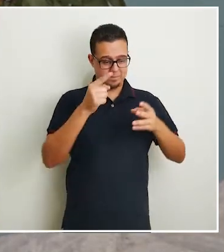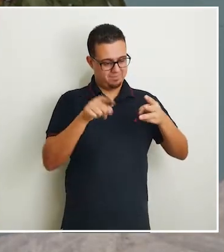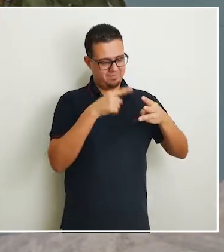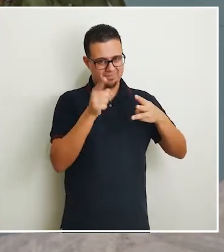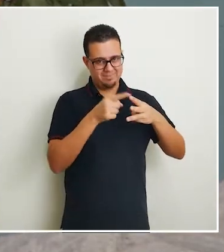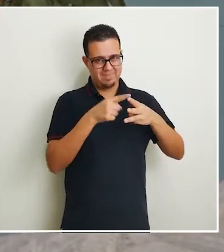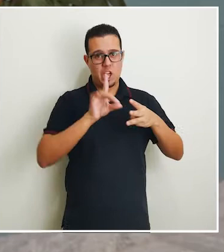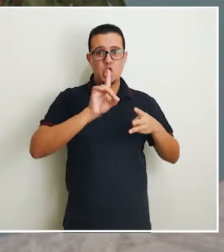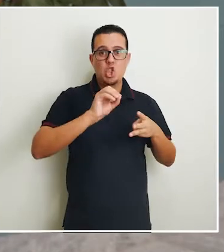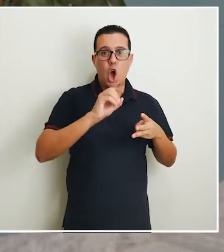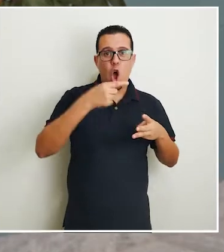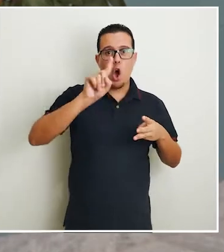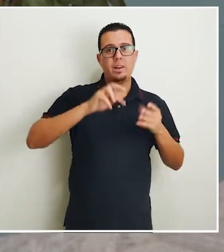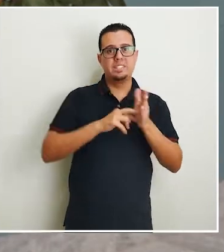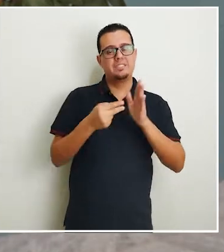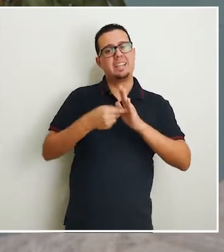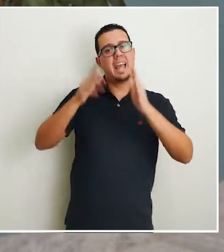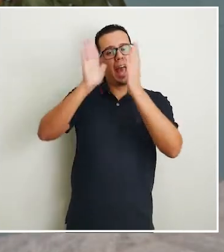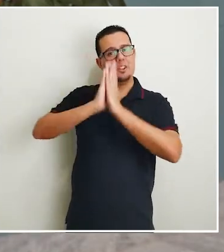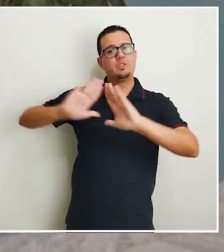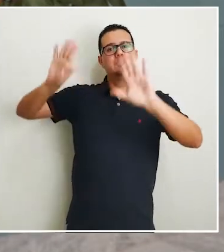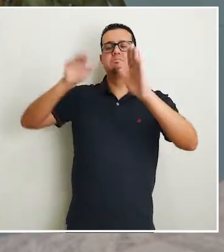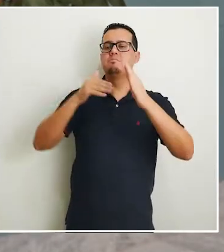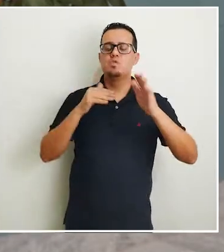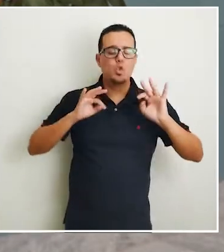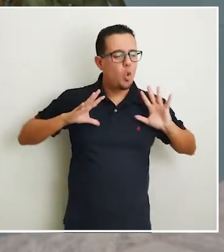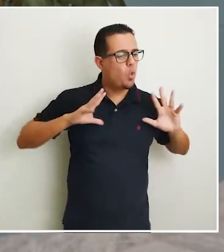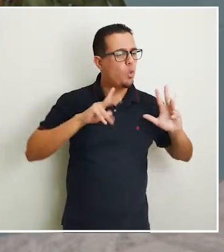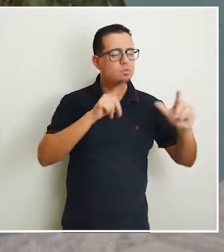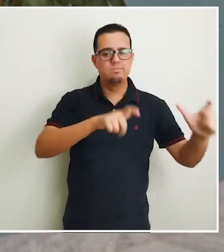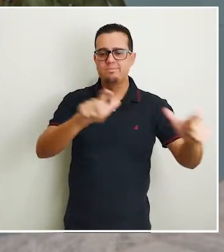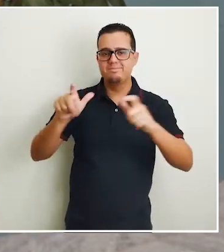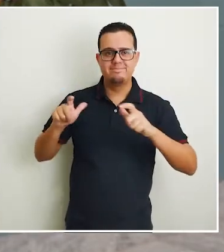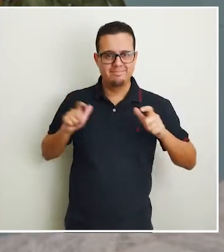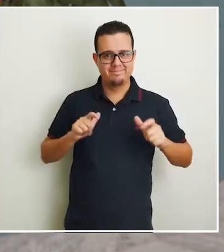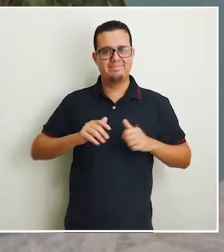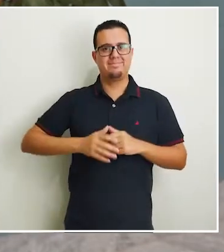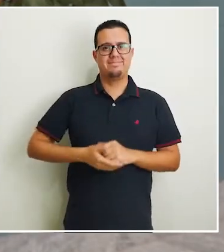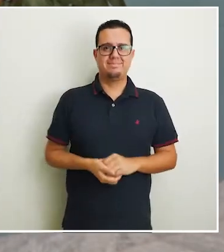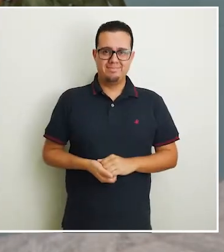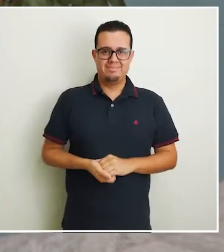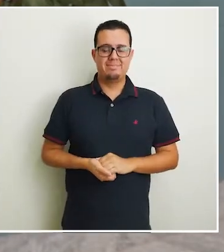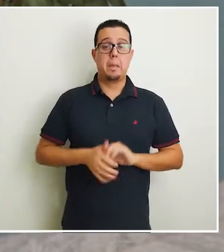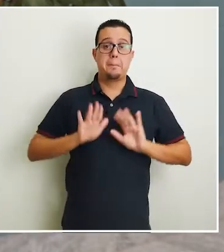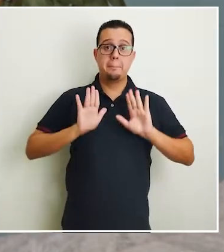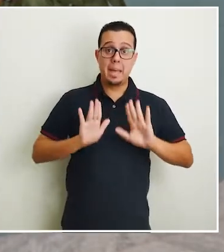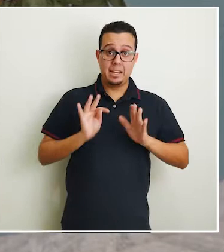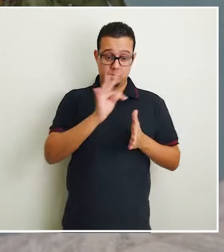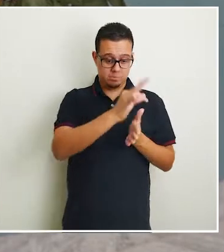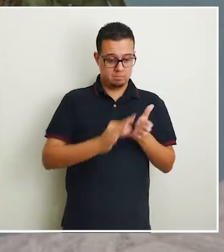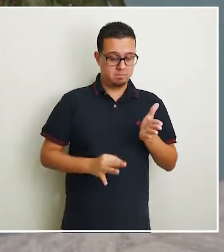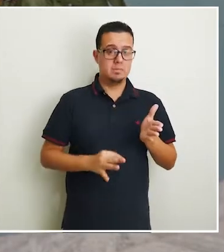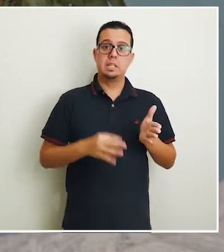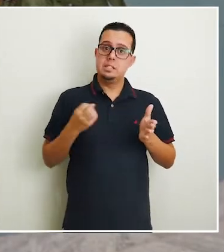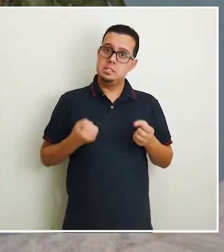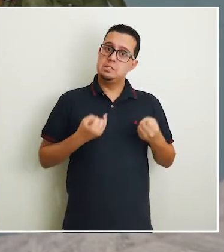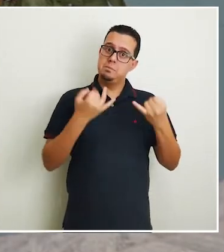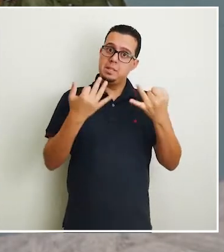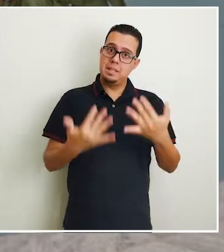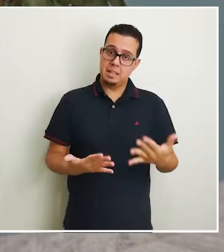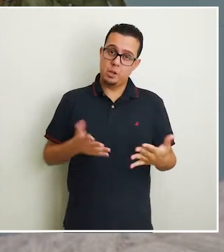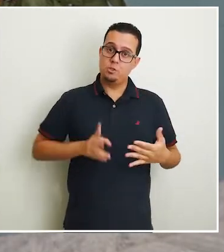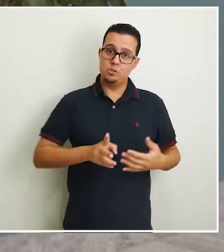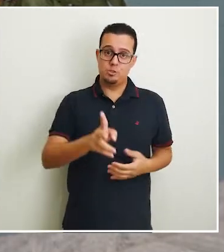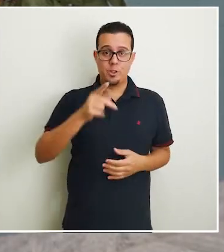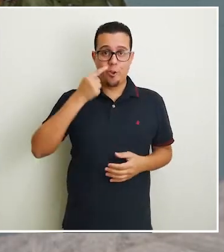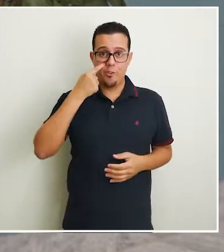dó, dominância da adoração em todas as esferas da vida. Mas o texto continua afinando o nosso